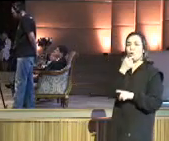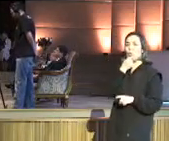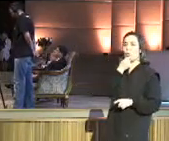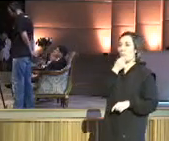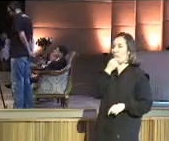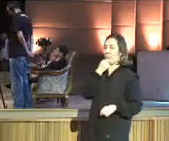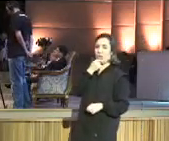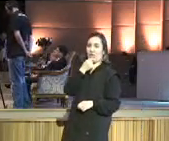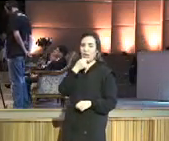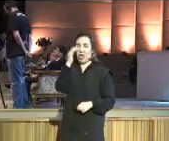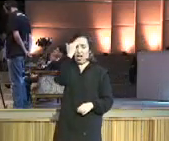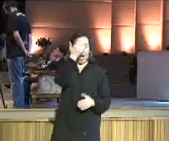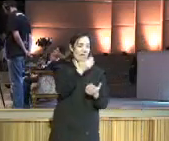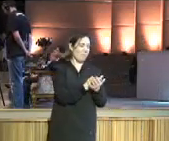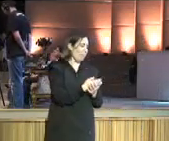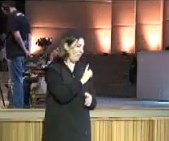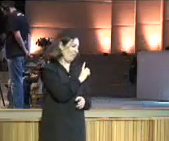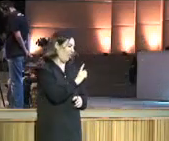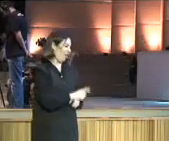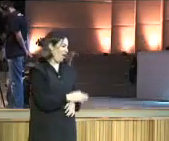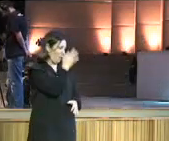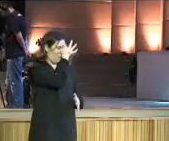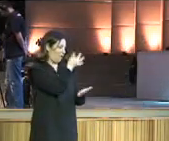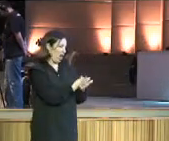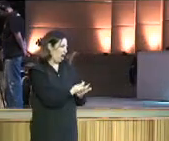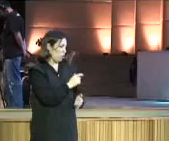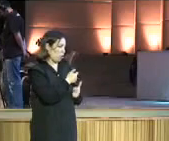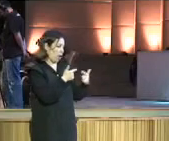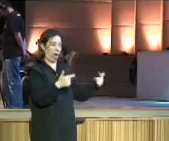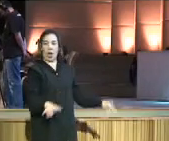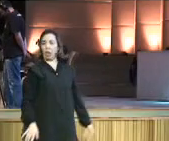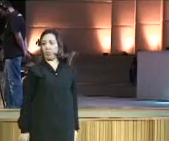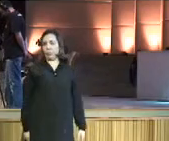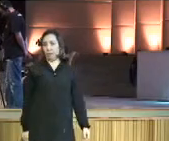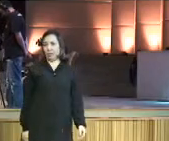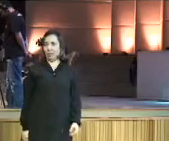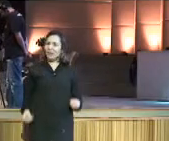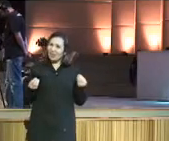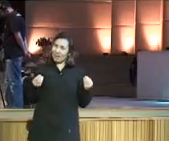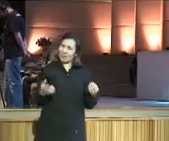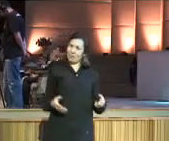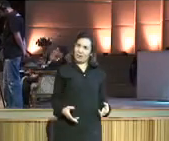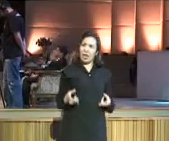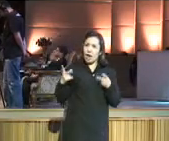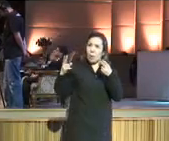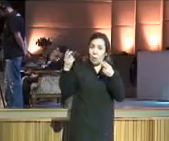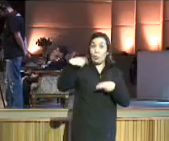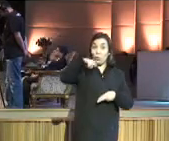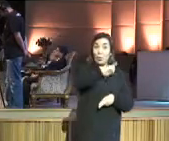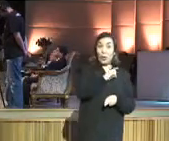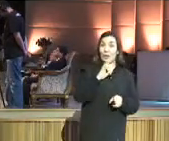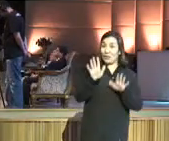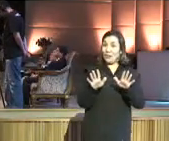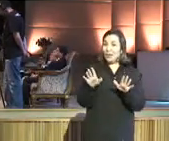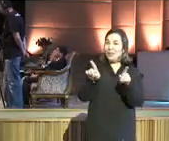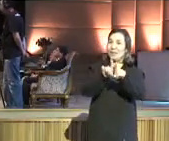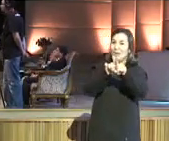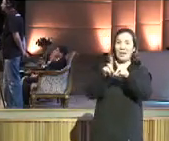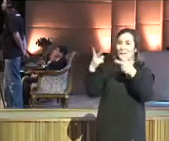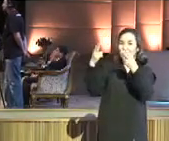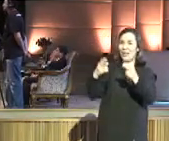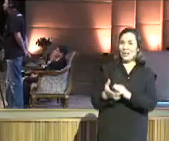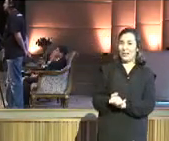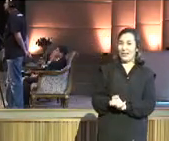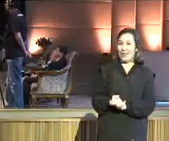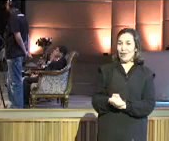de desfrutar na nossa própria vida a bênção de Deus. Por isso hoje eu queria desafiar você, em nome de